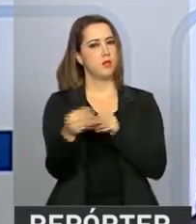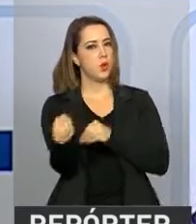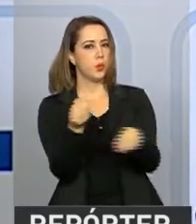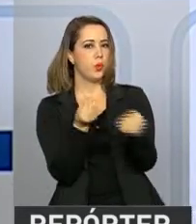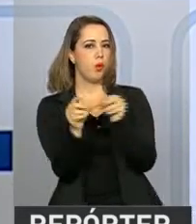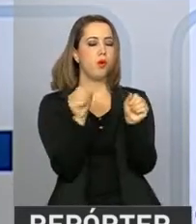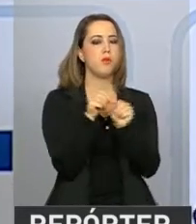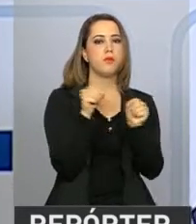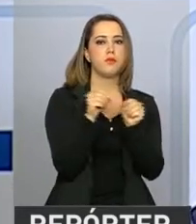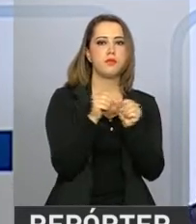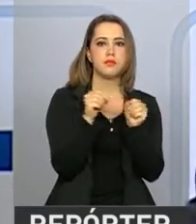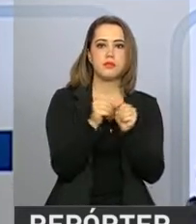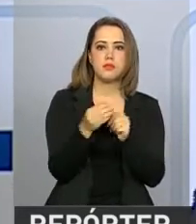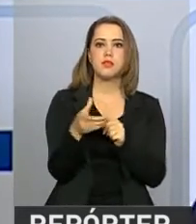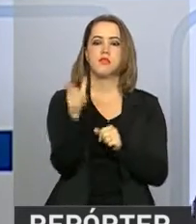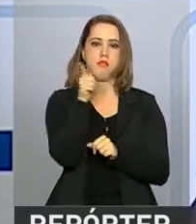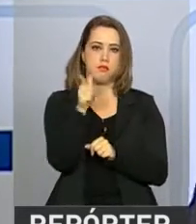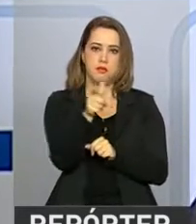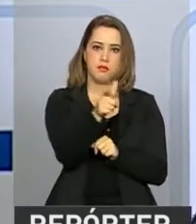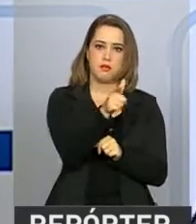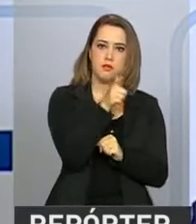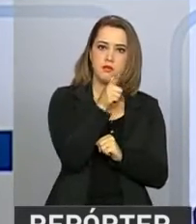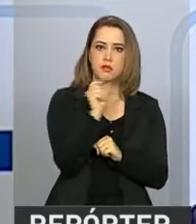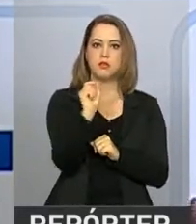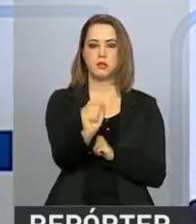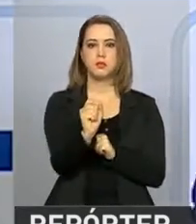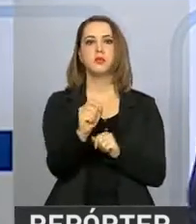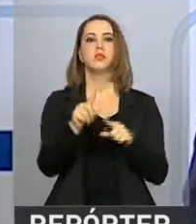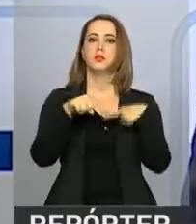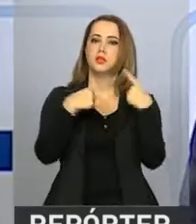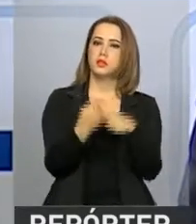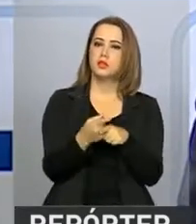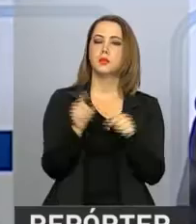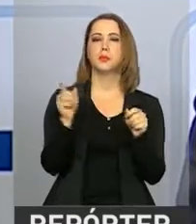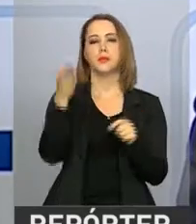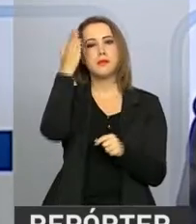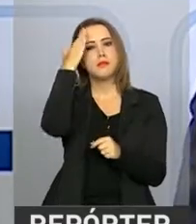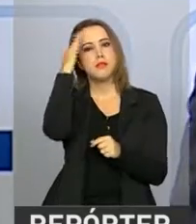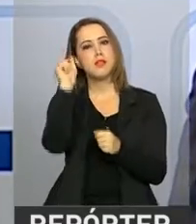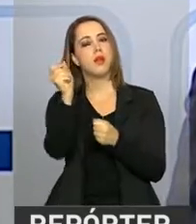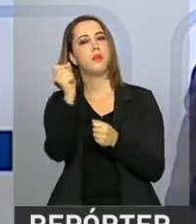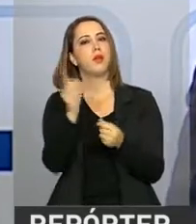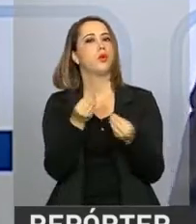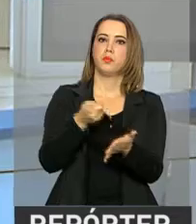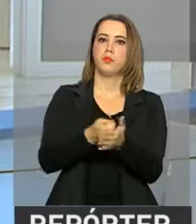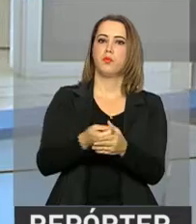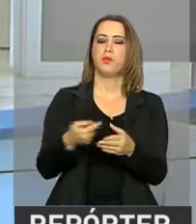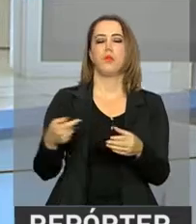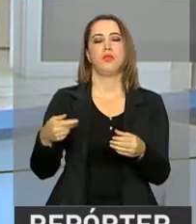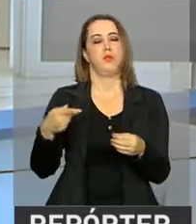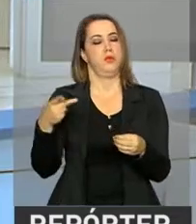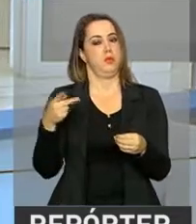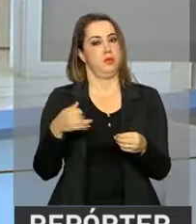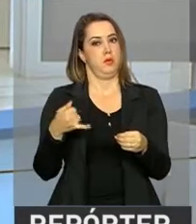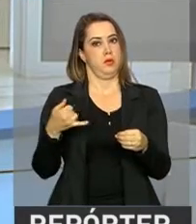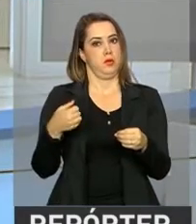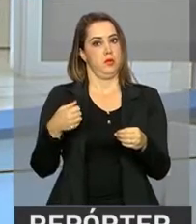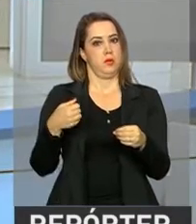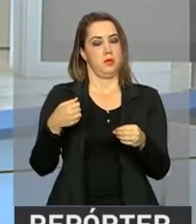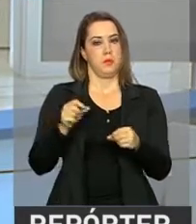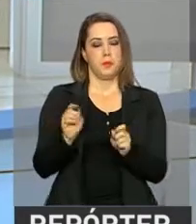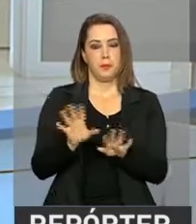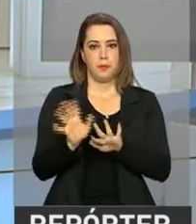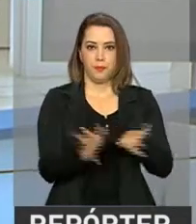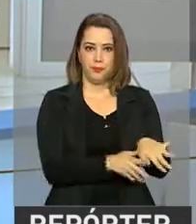alimentos para aquelas ao longo da sua vida tem uma prática de descascado em vez de desembalar ea partir de amanhã todos os